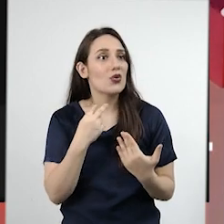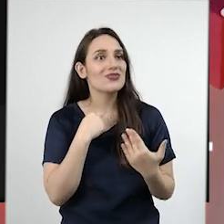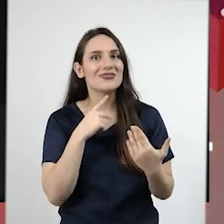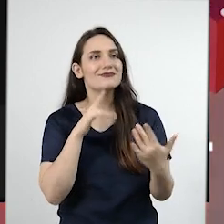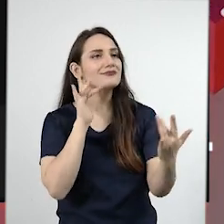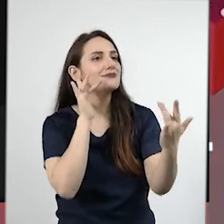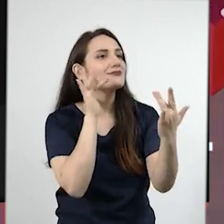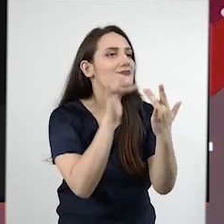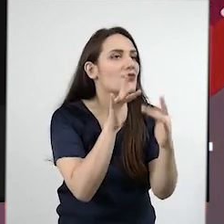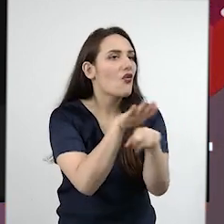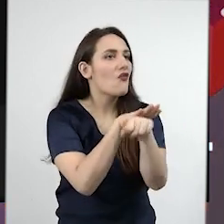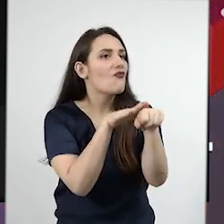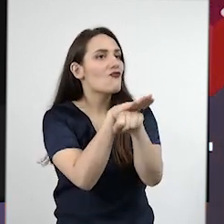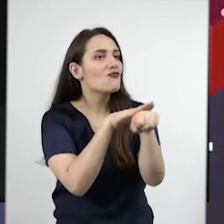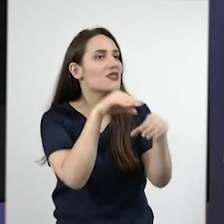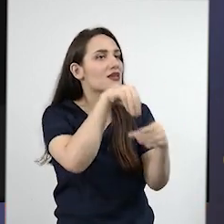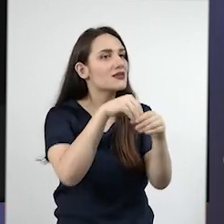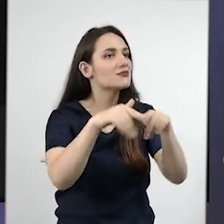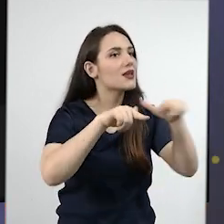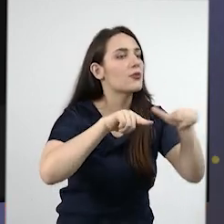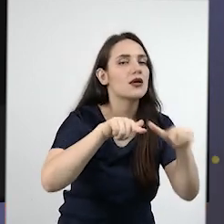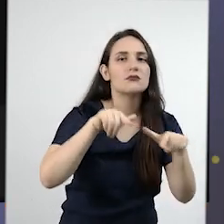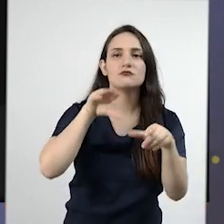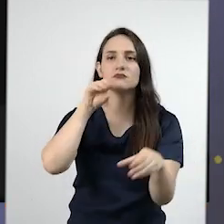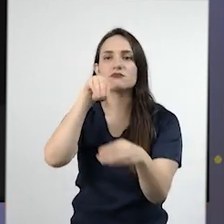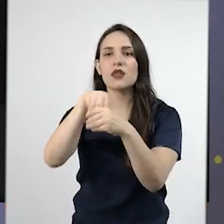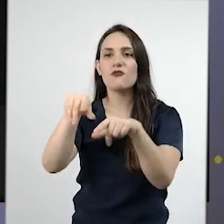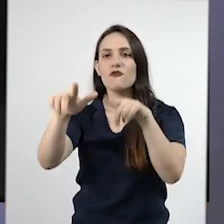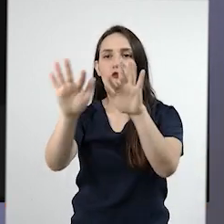relação que seja do trabalho, da família.